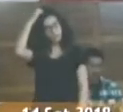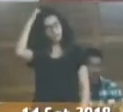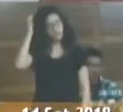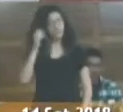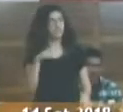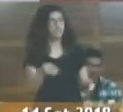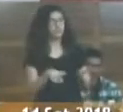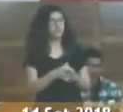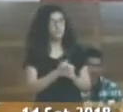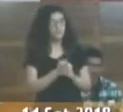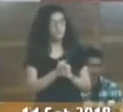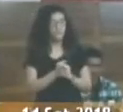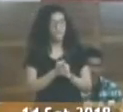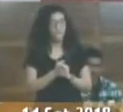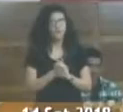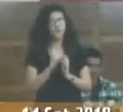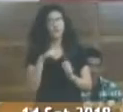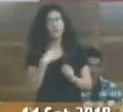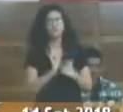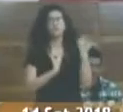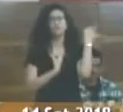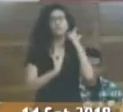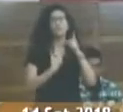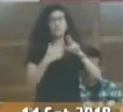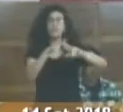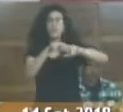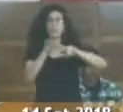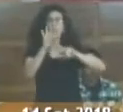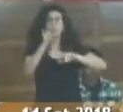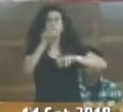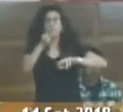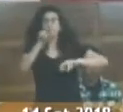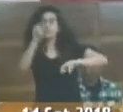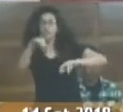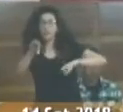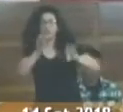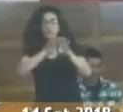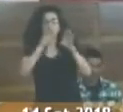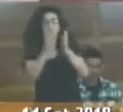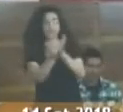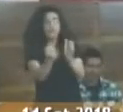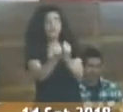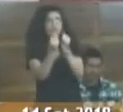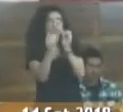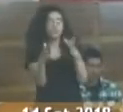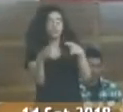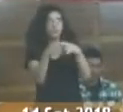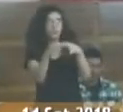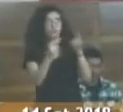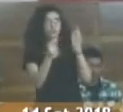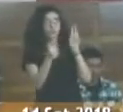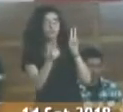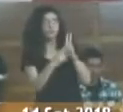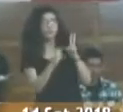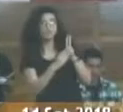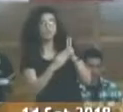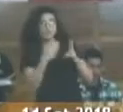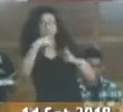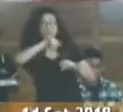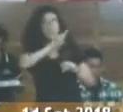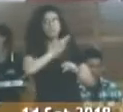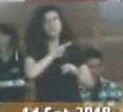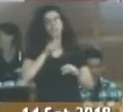né, e de Paraty, a gente conseguiu, pelo Fórum de Comunidades Tradicionais, junto com a Organização dos Indígenas, ir ao Ministério